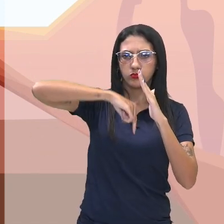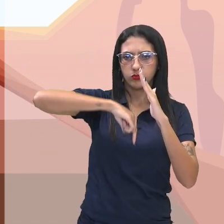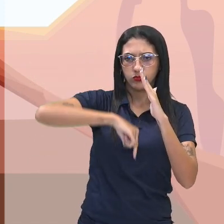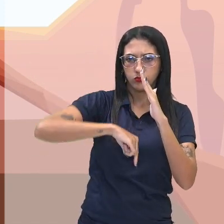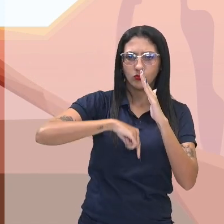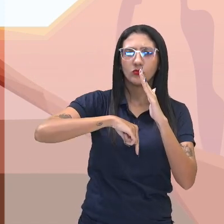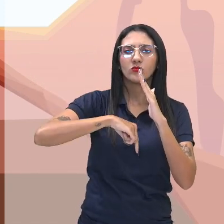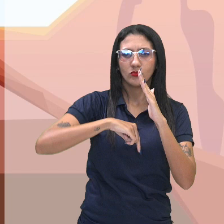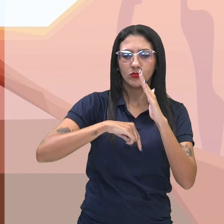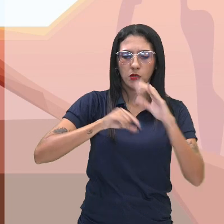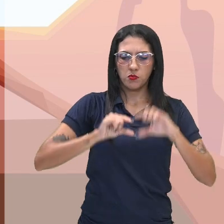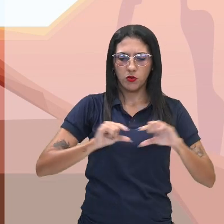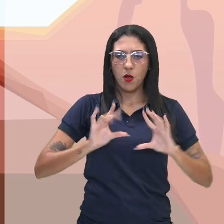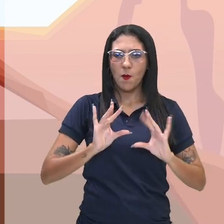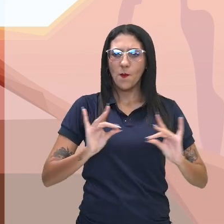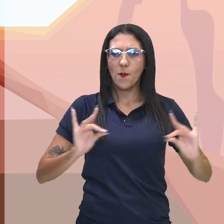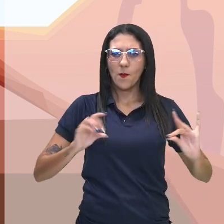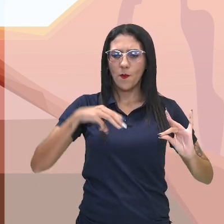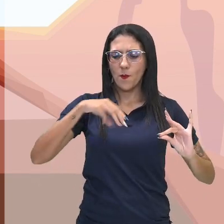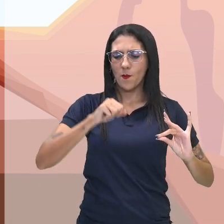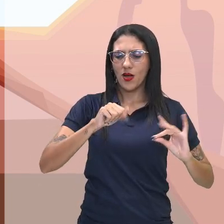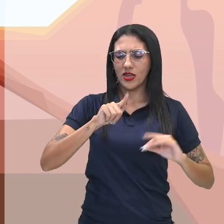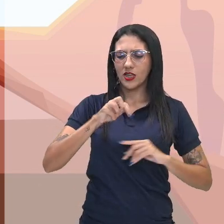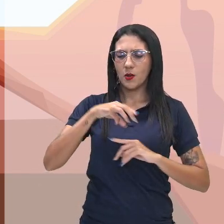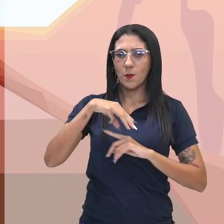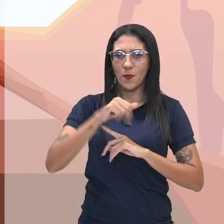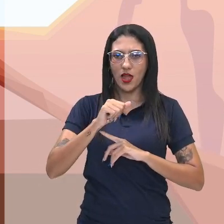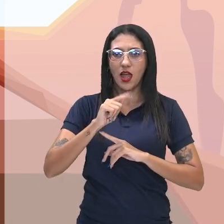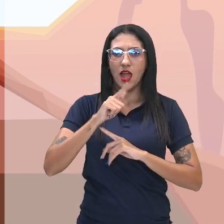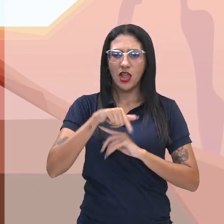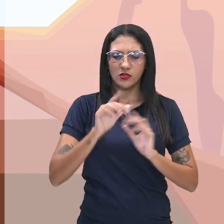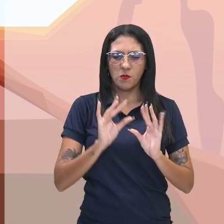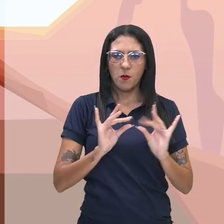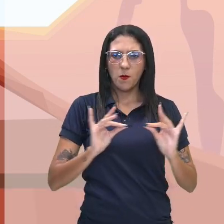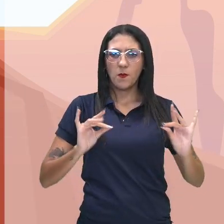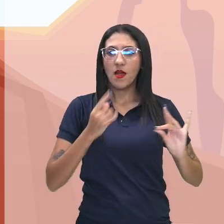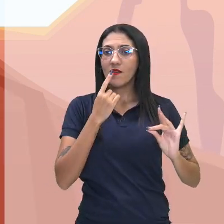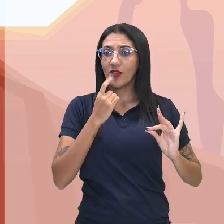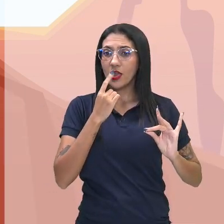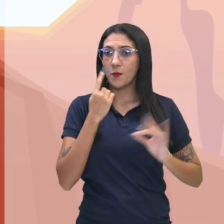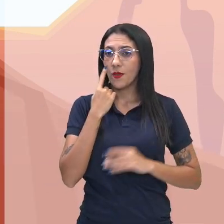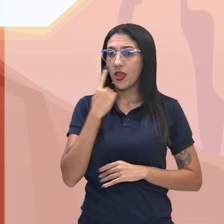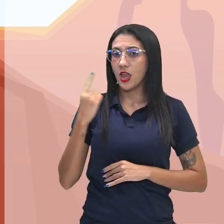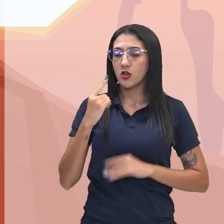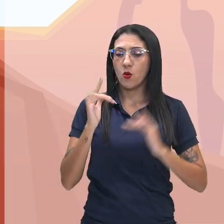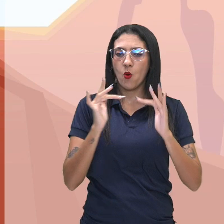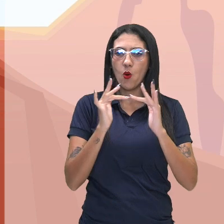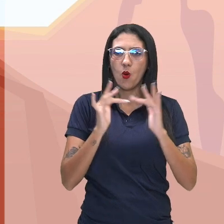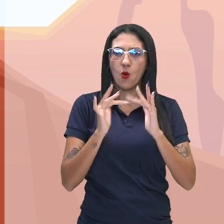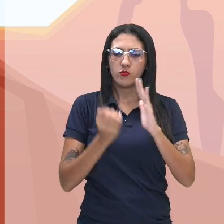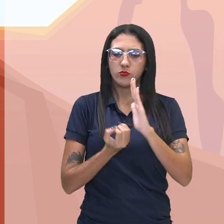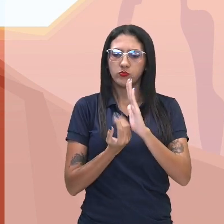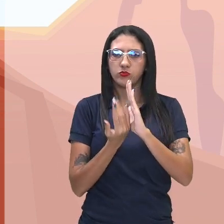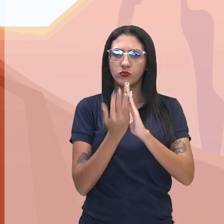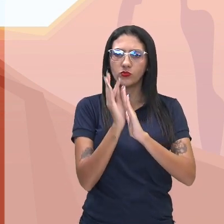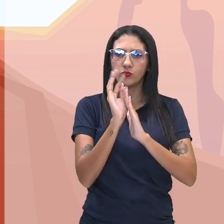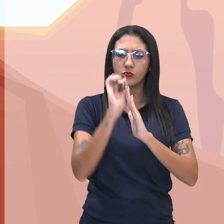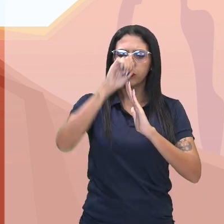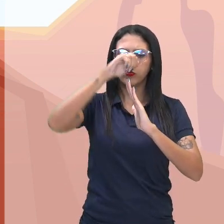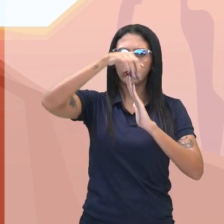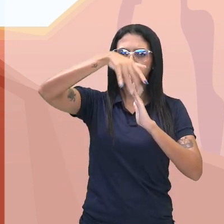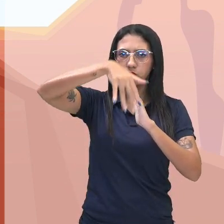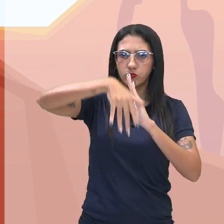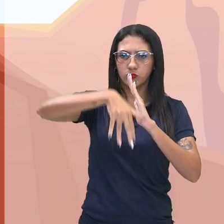onde passa o magma. Quando o magma chega à superfície terrestre, ocorre a erupção